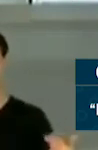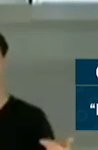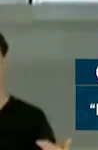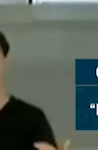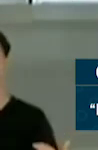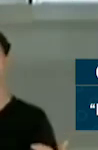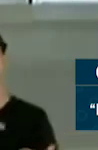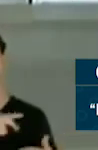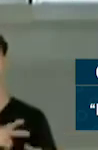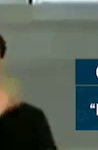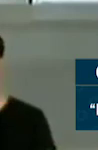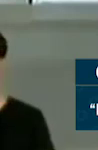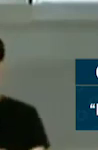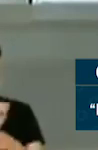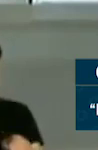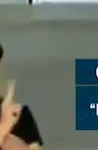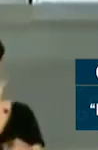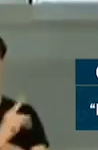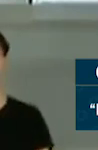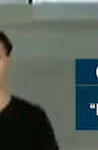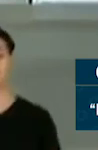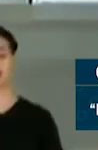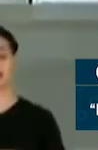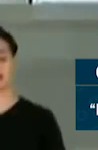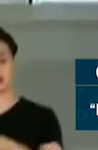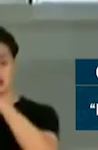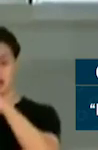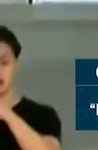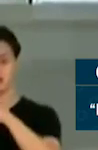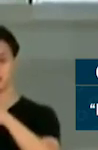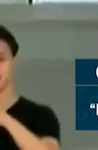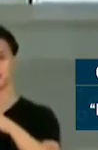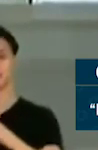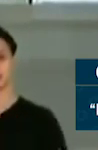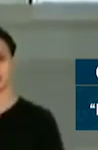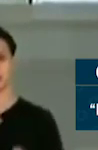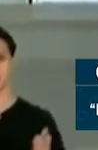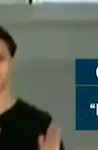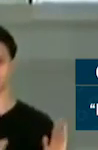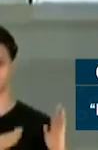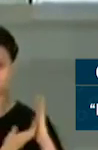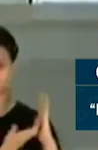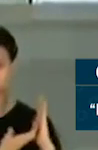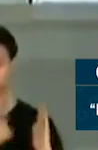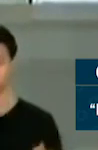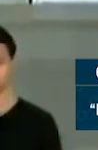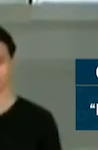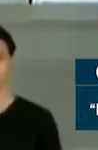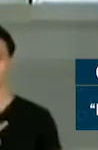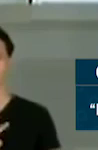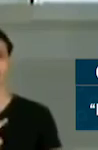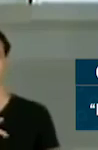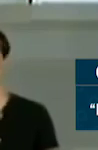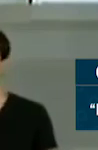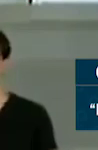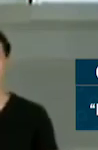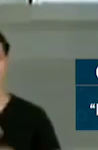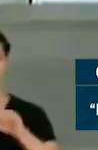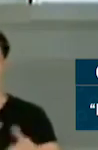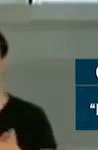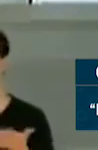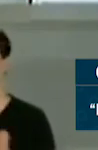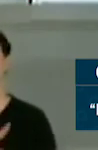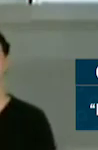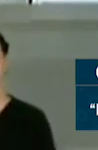senador Randolfe, o líder na Câmara do presidente Bolsonaro, isso não vai mudar nada, não. Vai continuar